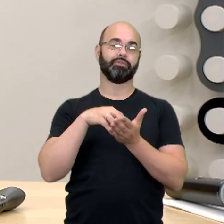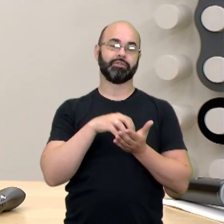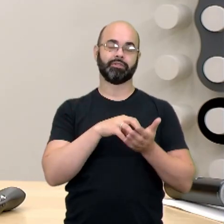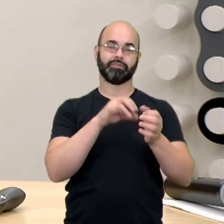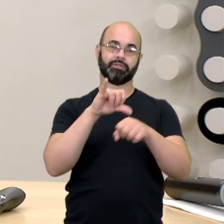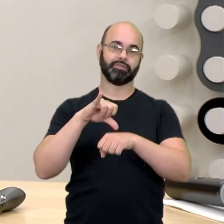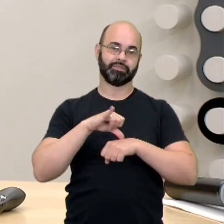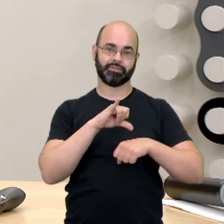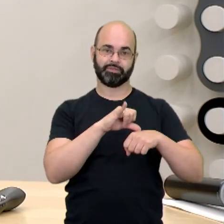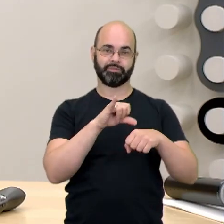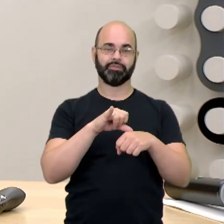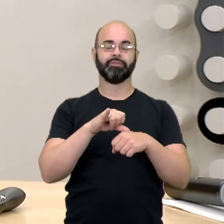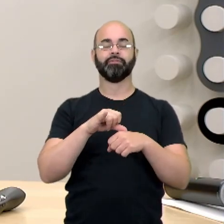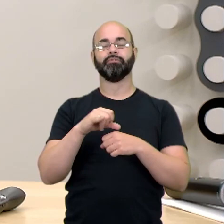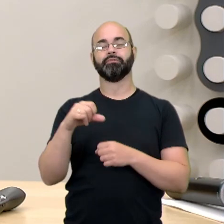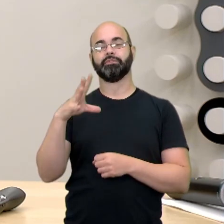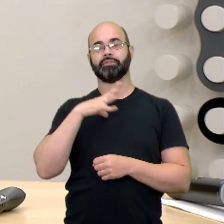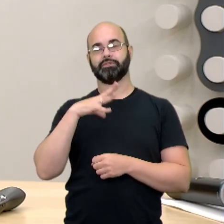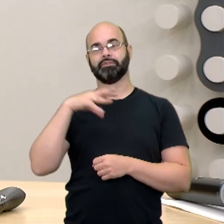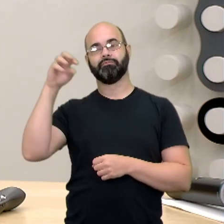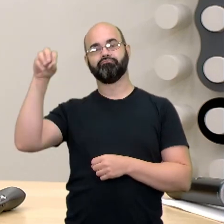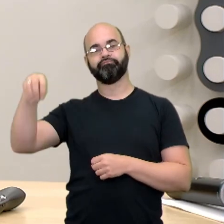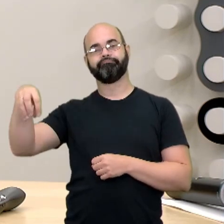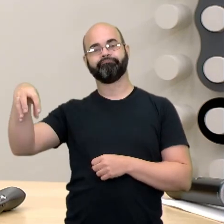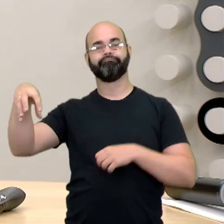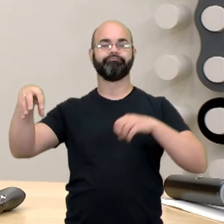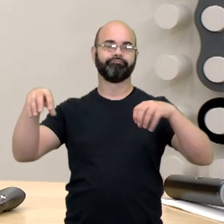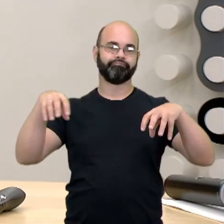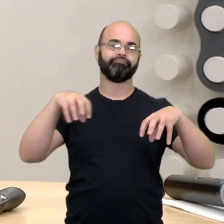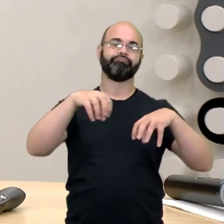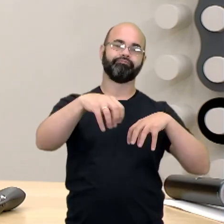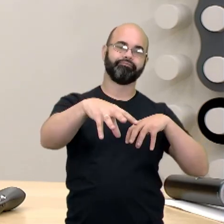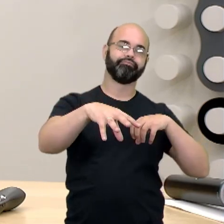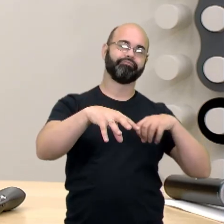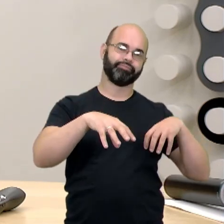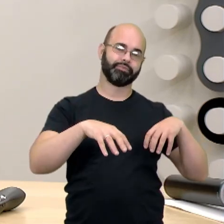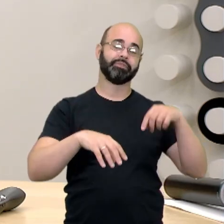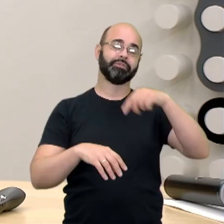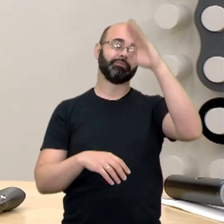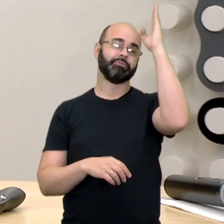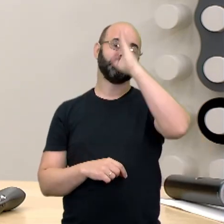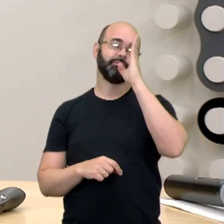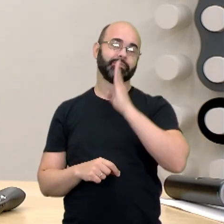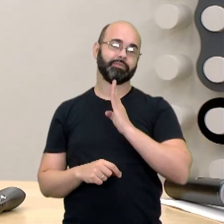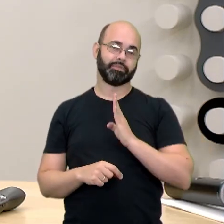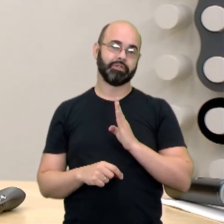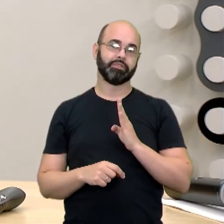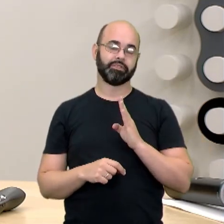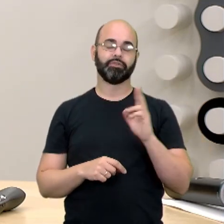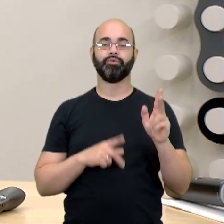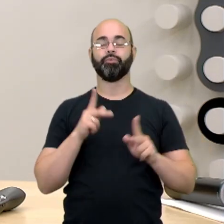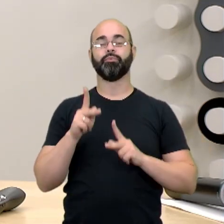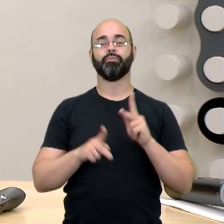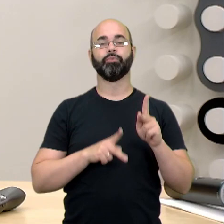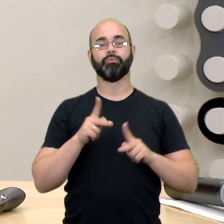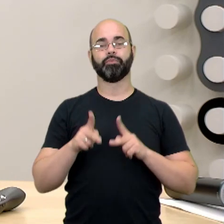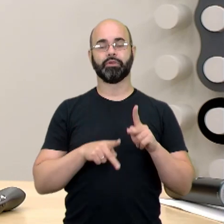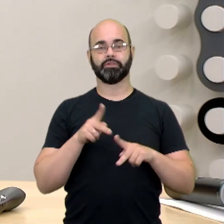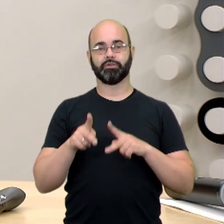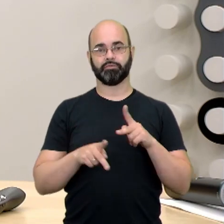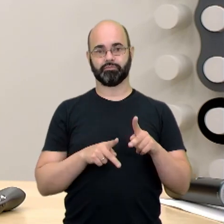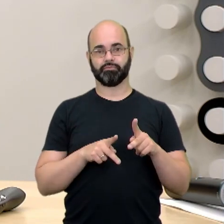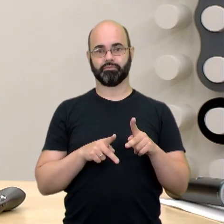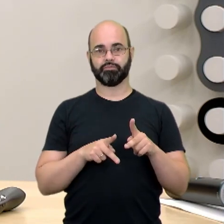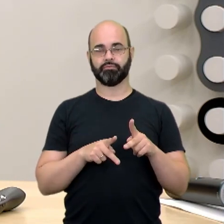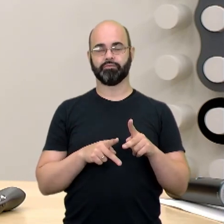núcleos urbanos, né? Então, o Brasil aí, boa parte da sua população tem aí a sua população urbana, né?